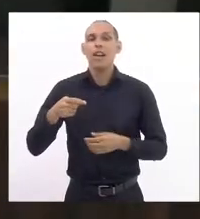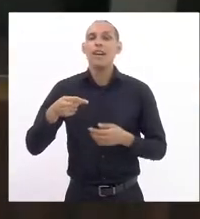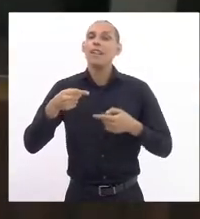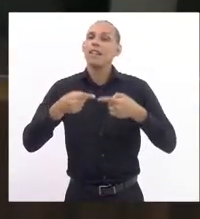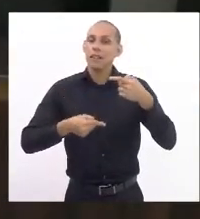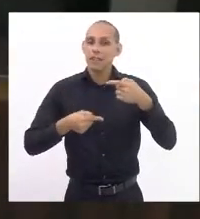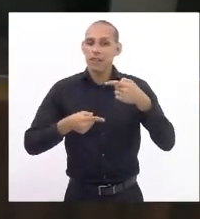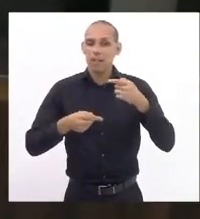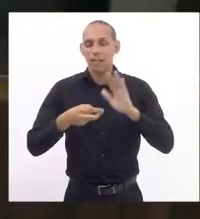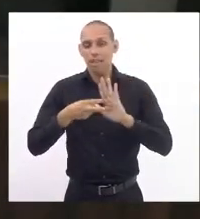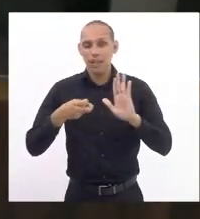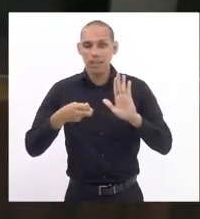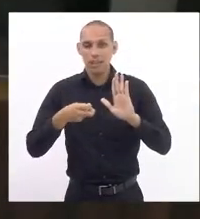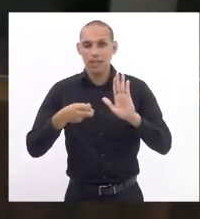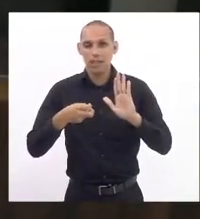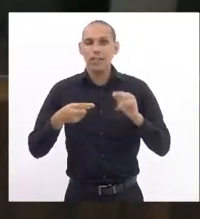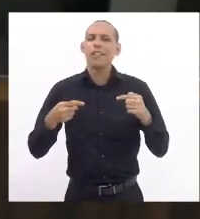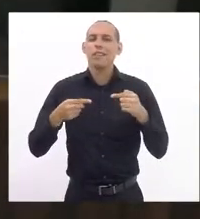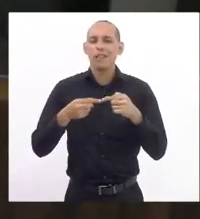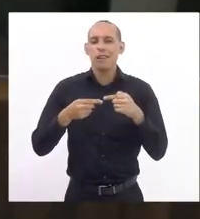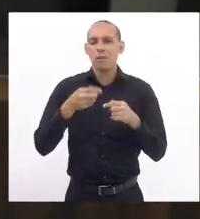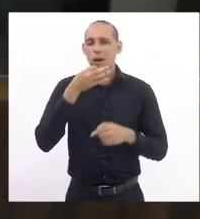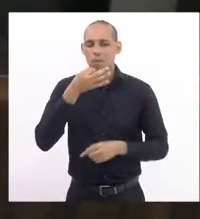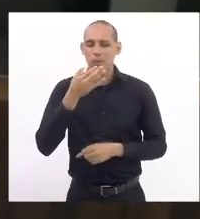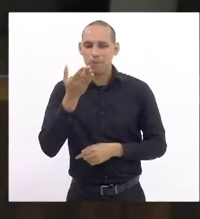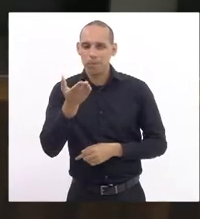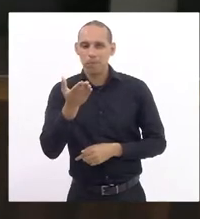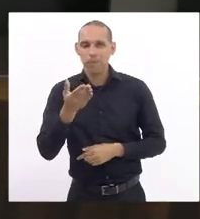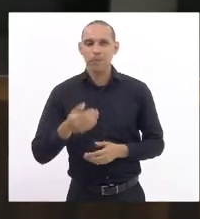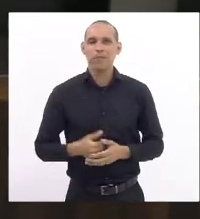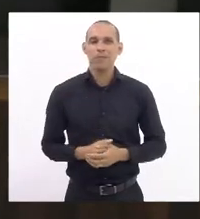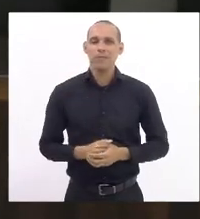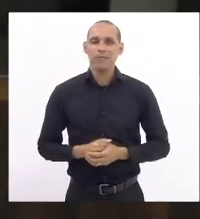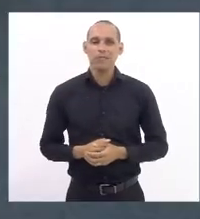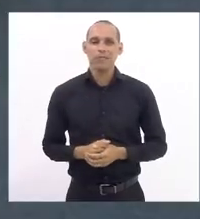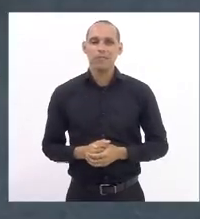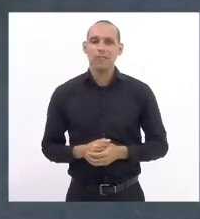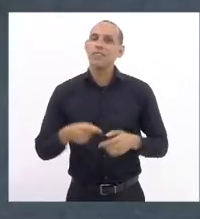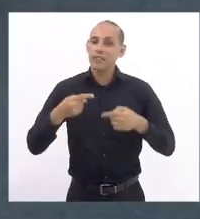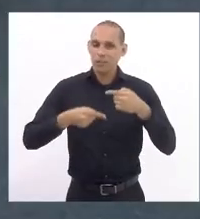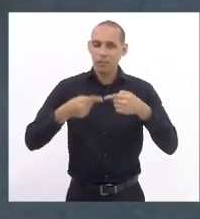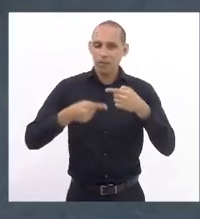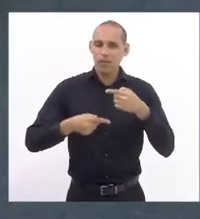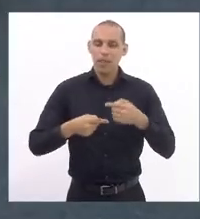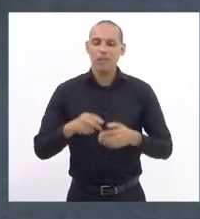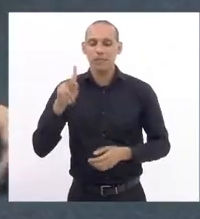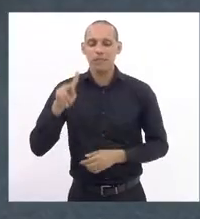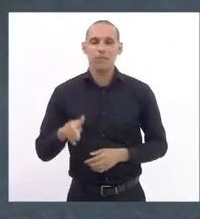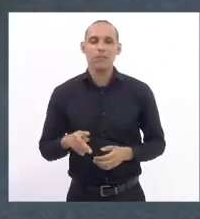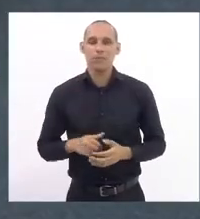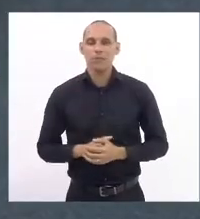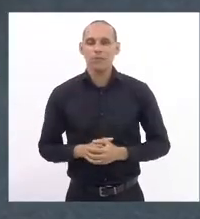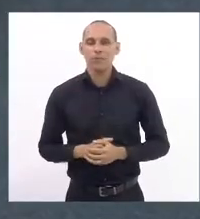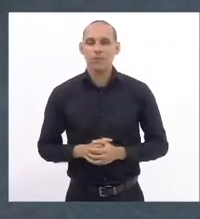do veto. Como emite o parecer, deputado Marcelo? Pela derrubada, senhor presidente.